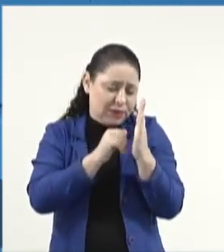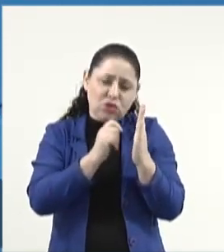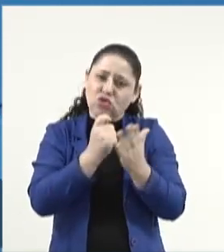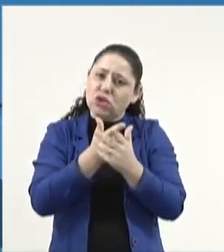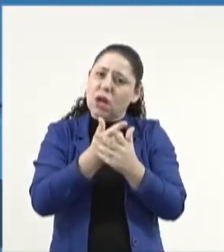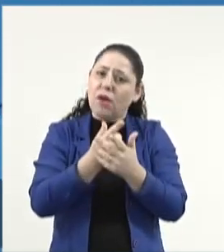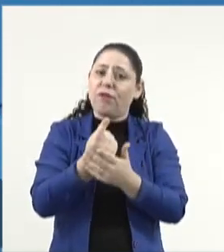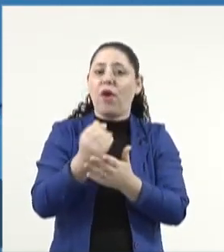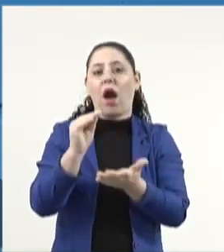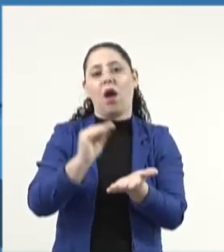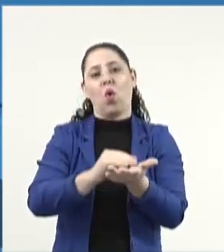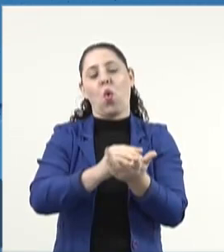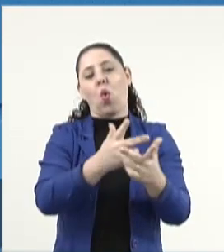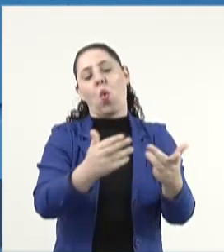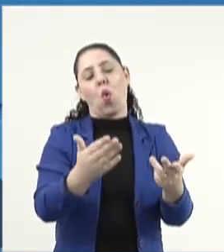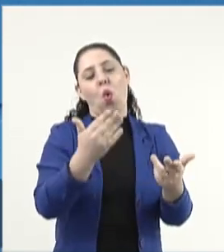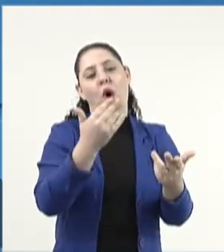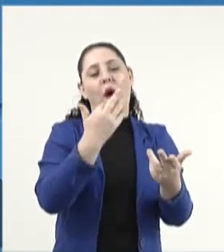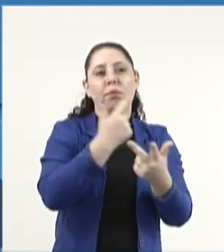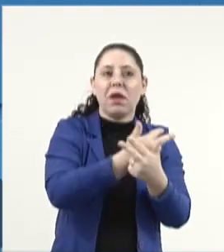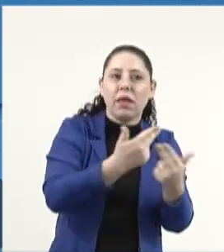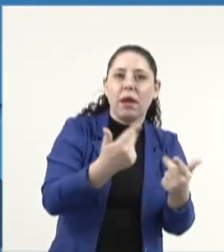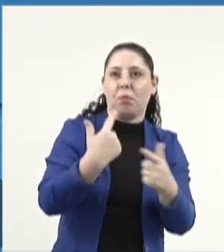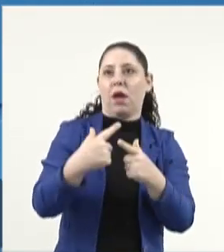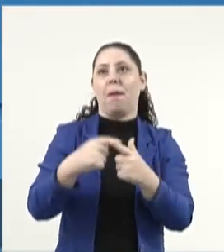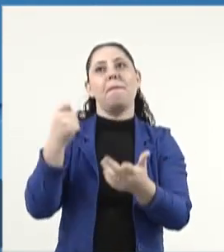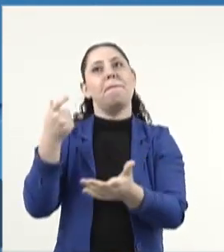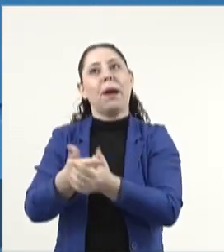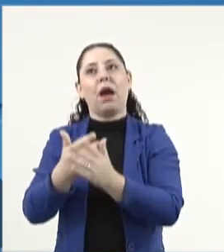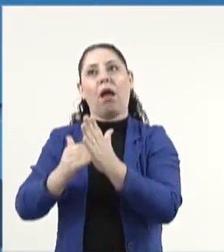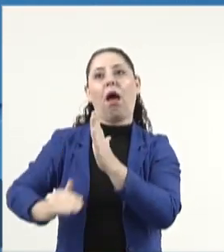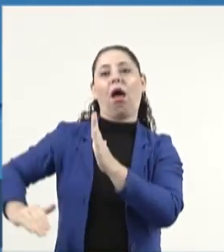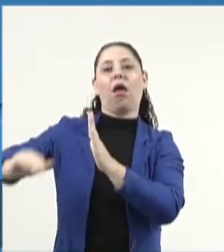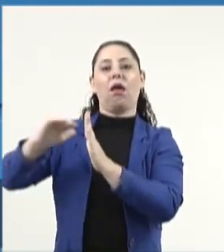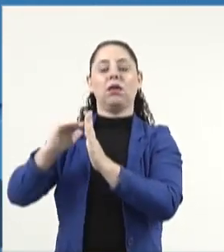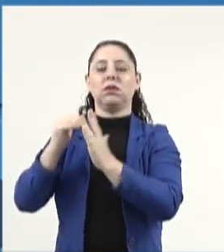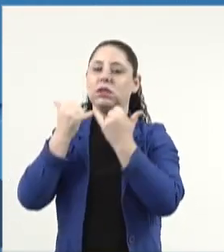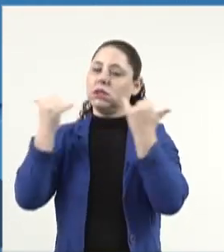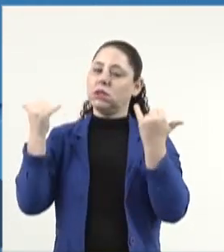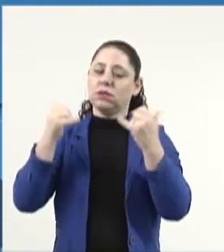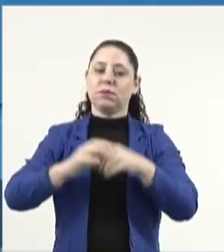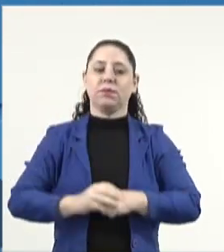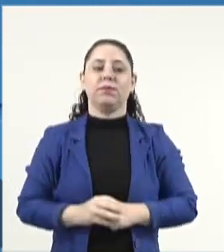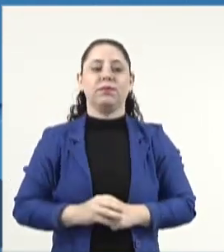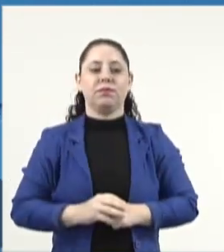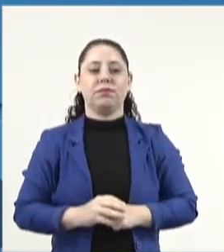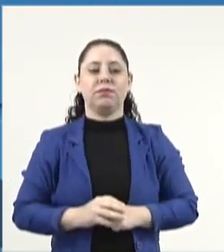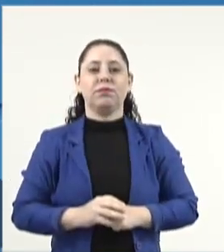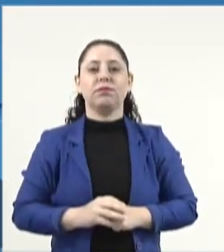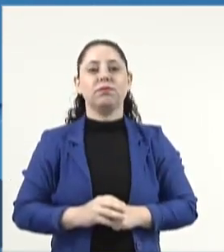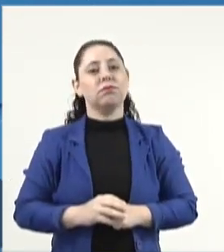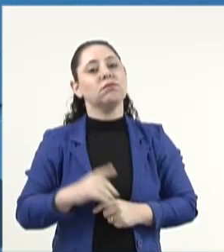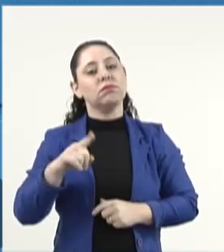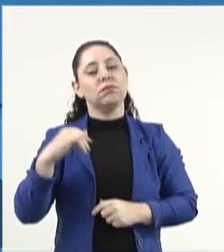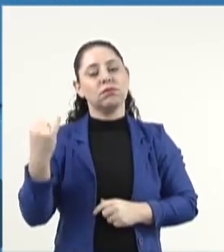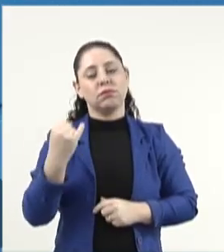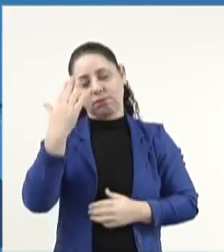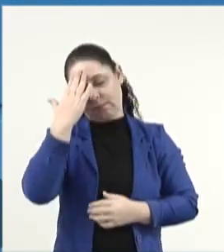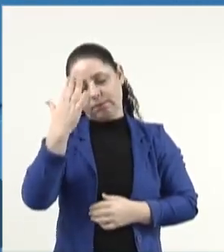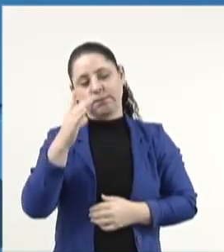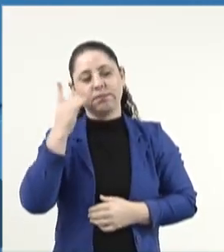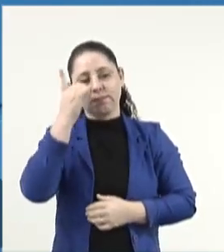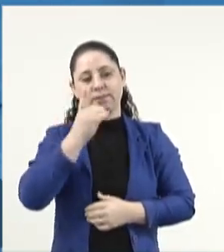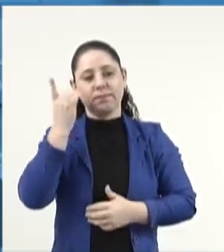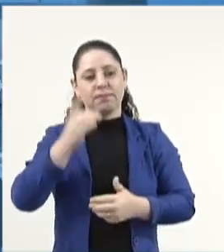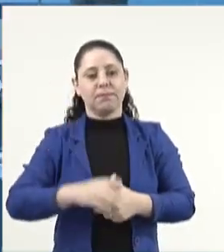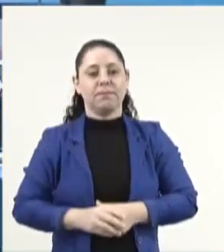necessidades básicas, para não ficar sem energia. Então, eu queria colocar essa contribuição para o seu discurso. Obrigado, deputado.